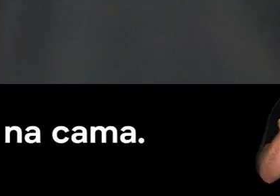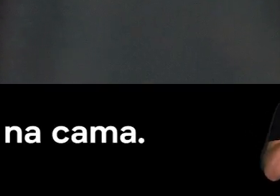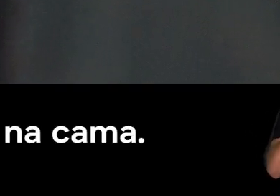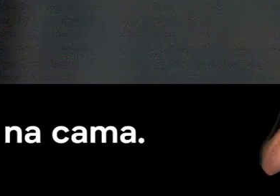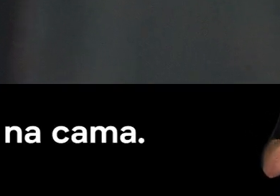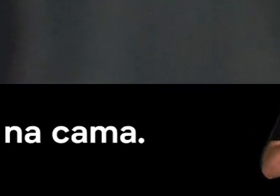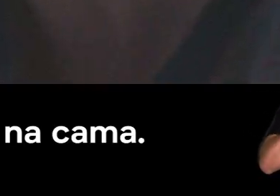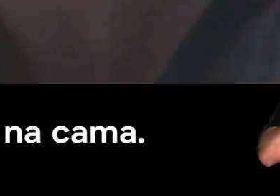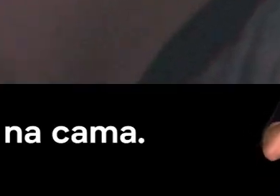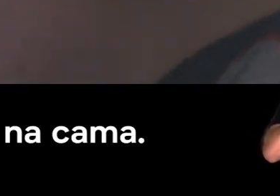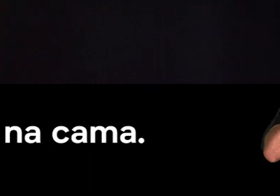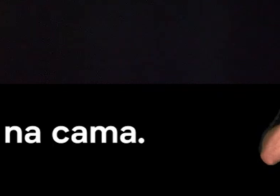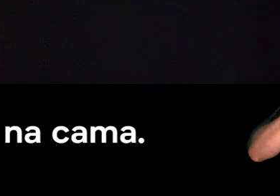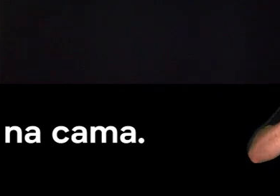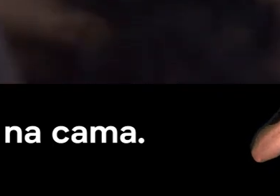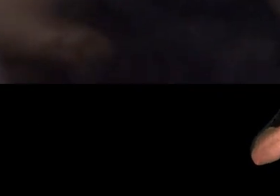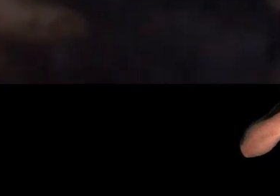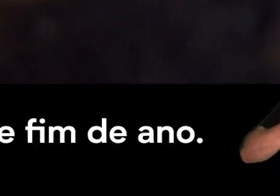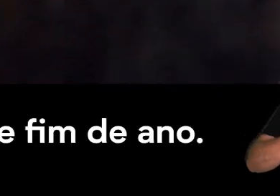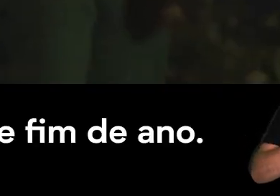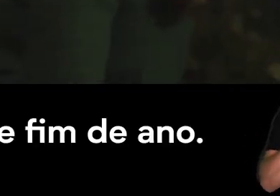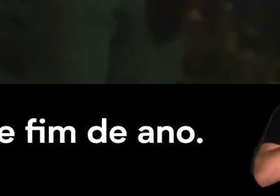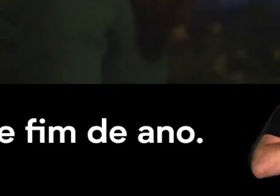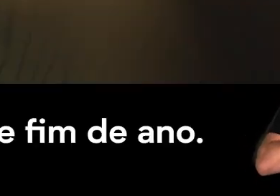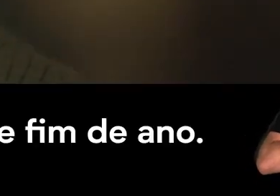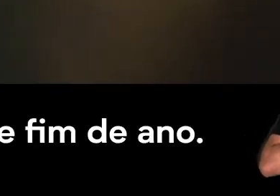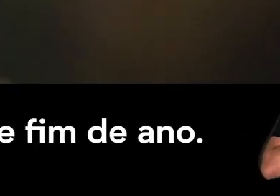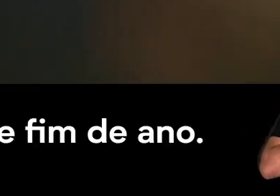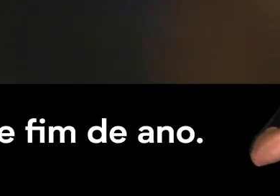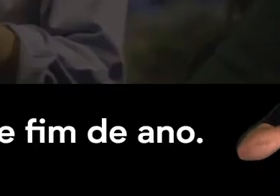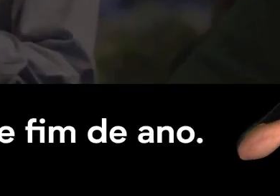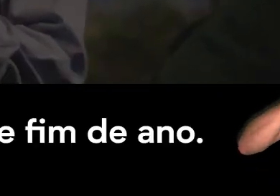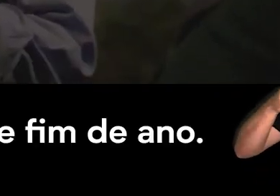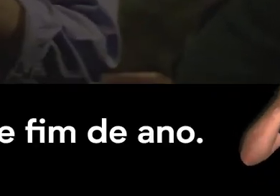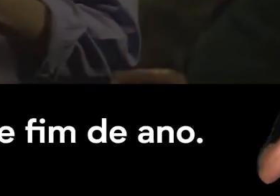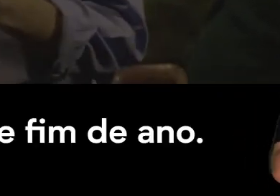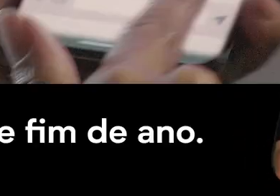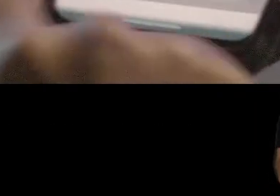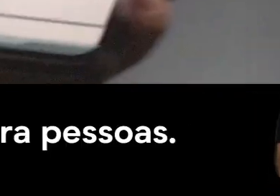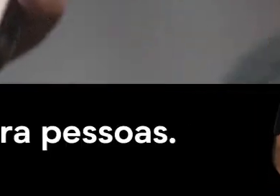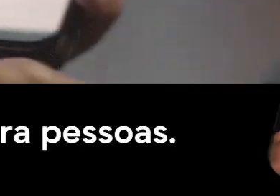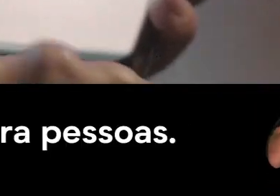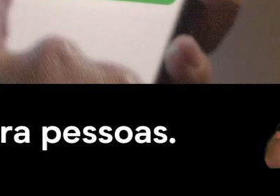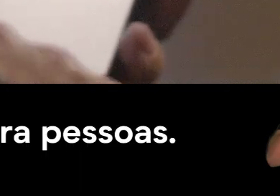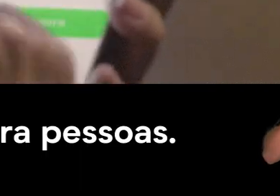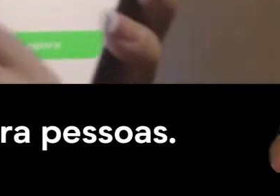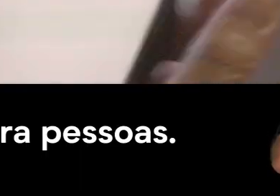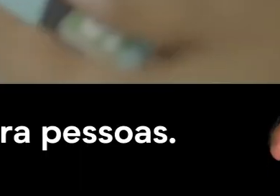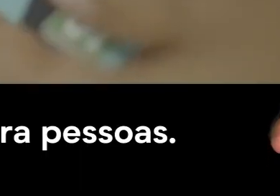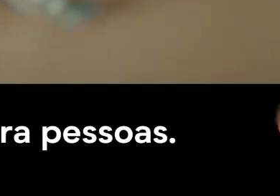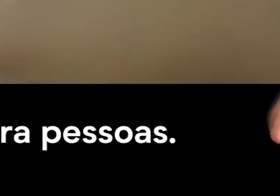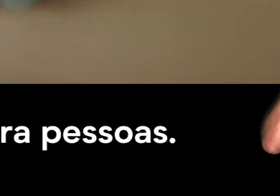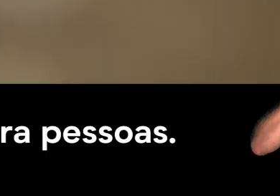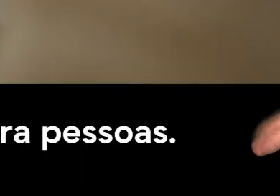Poder ficar mais 5 minutinhos na cama sobre acertar em cheio no presente de fim de ano. Com tecnologia feita